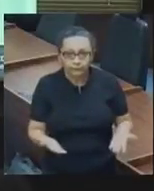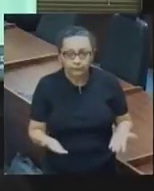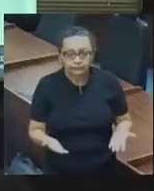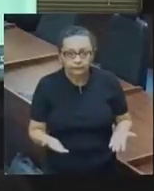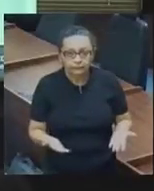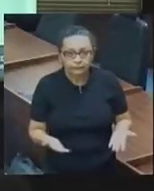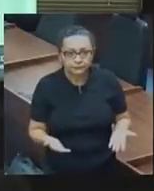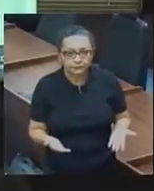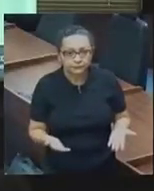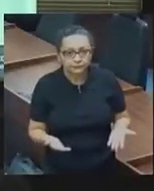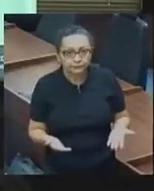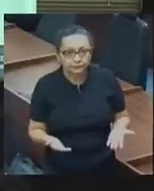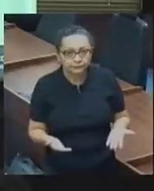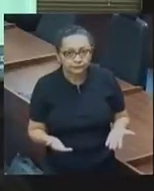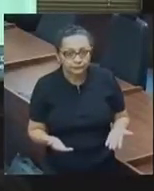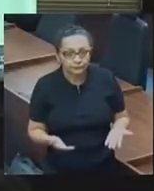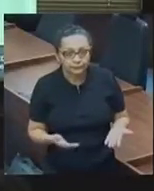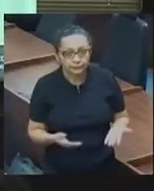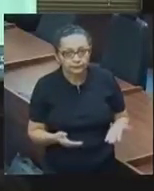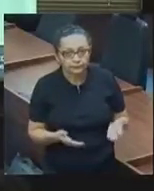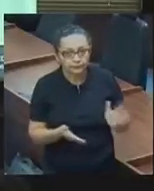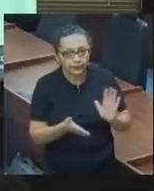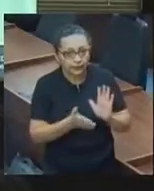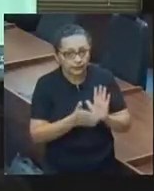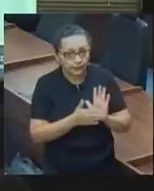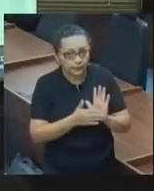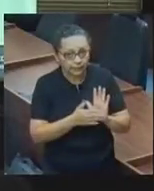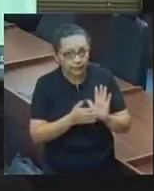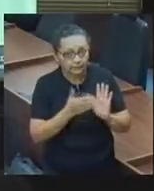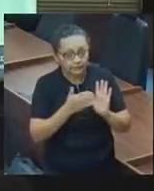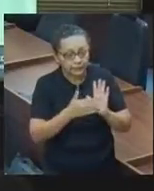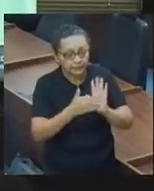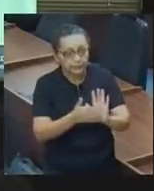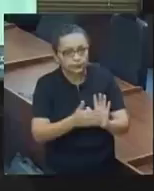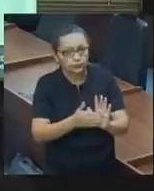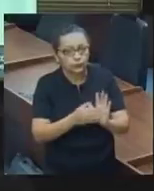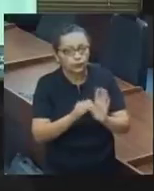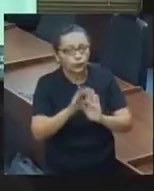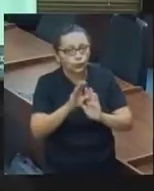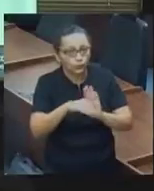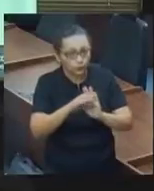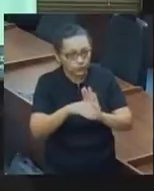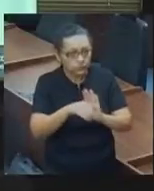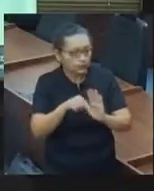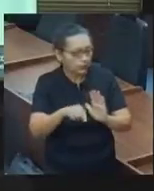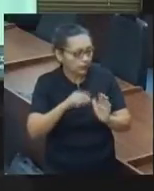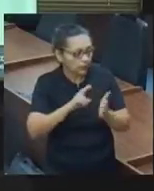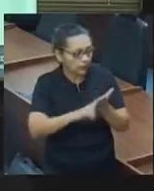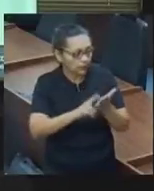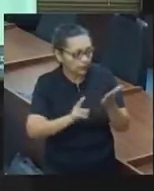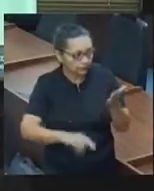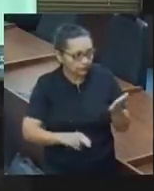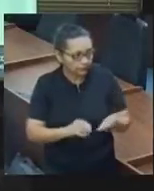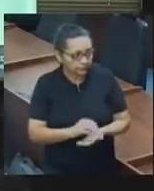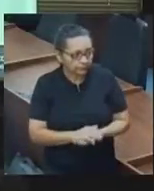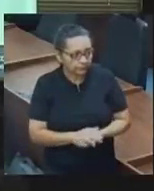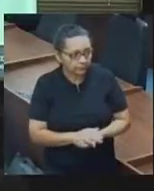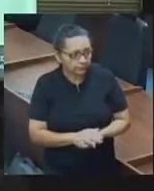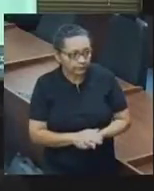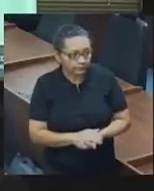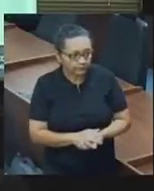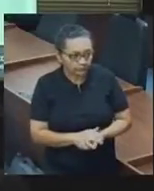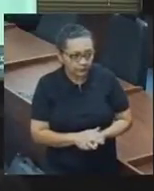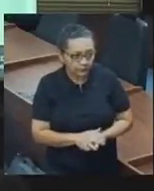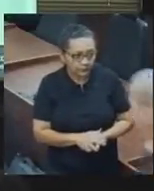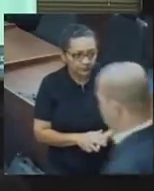é citando aqui o conceito que está na convenção eu vou ler parte dele para colocar o caso